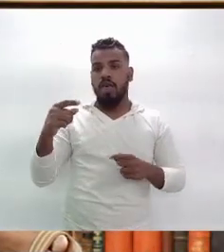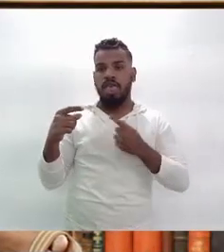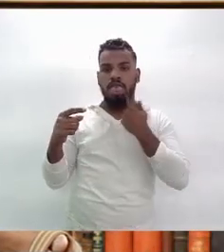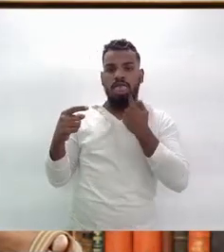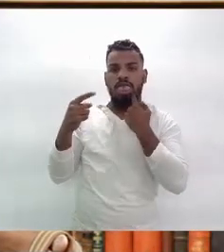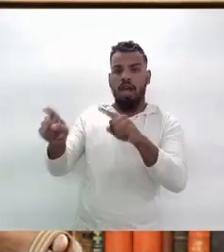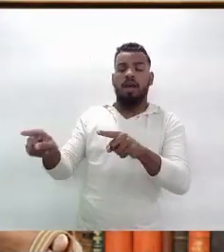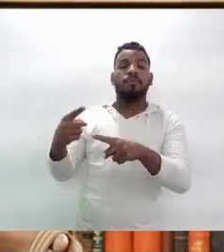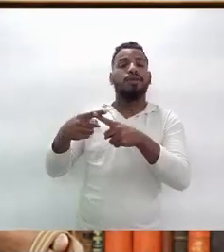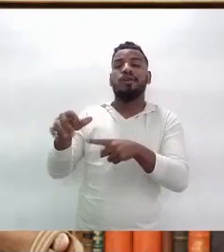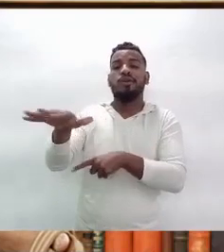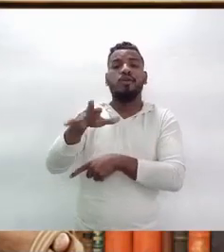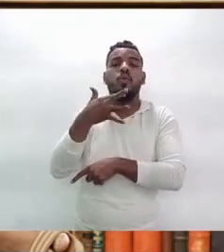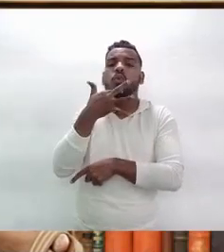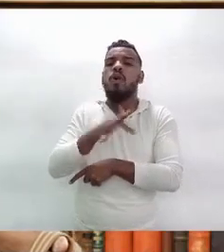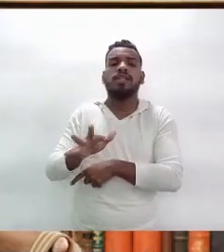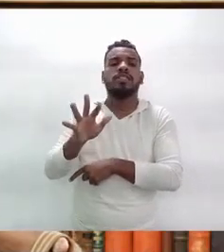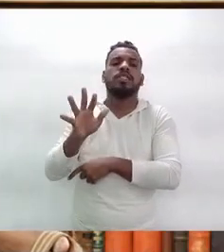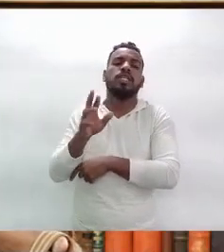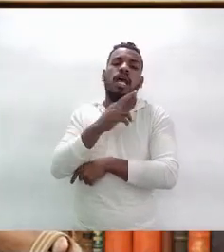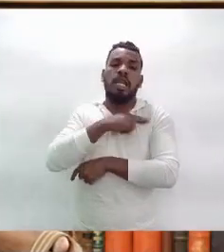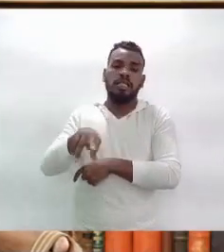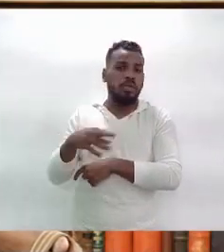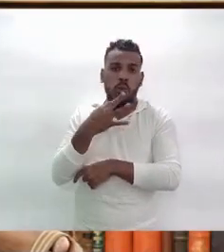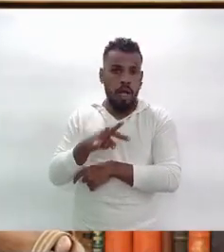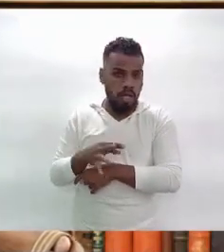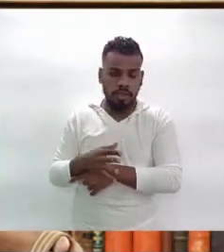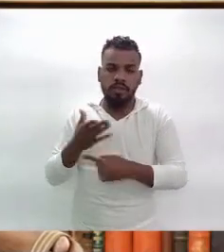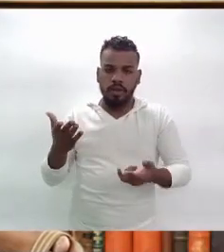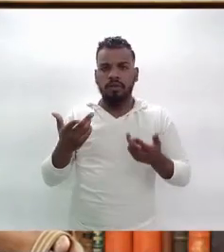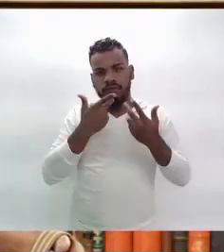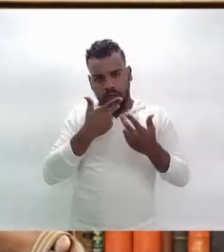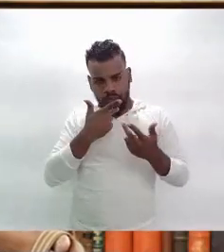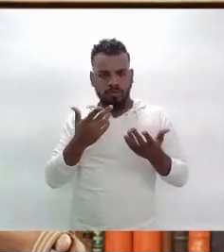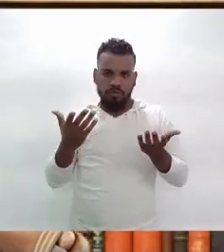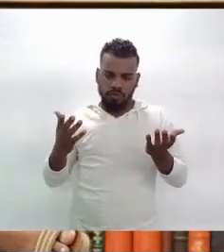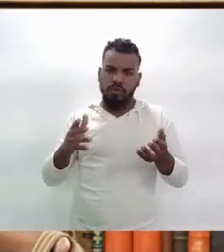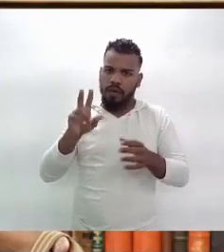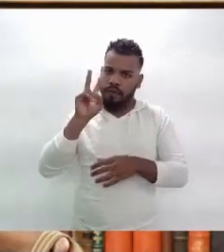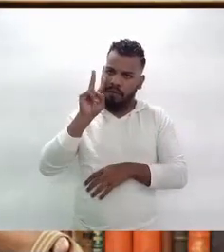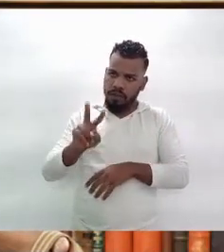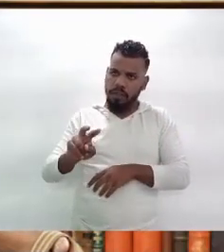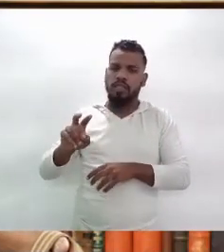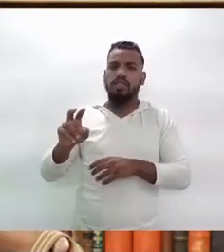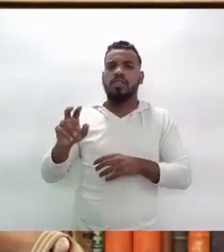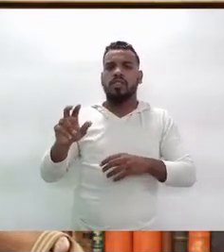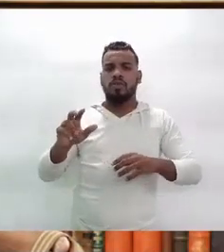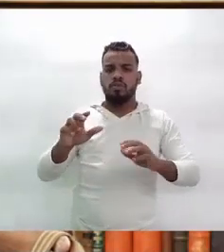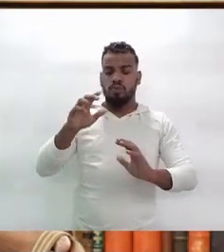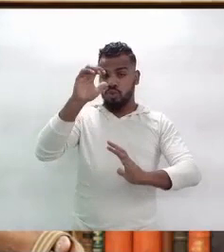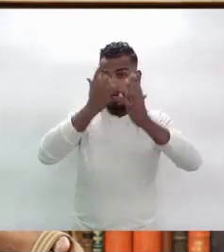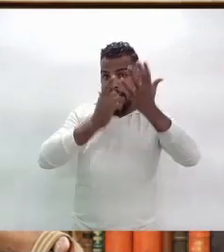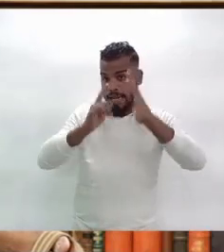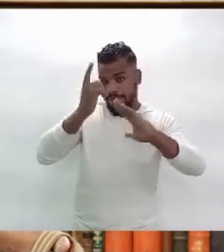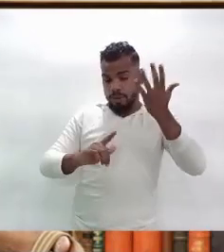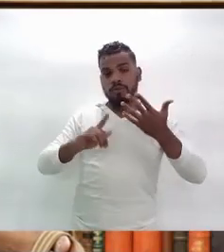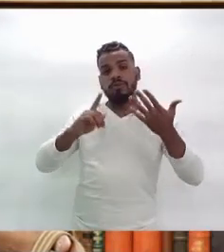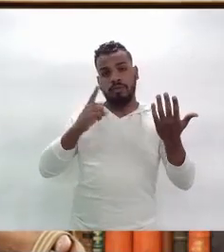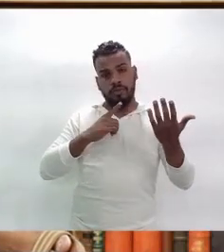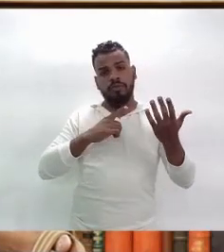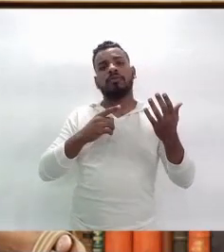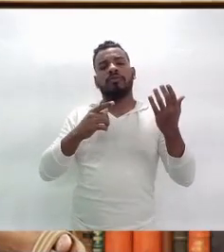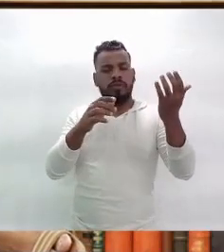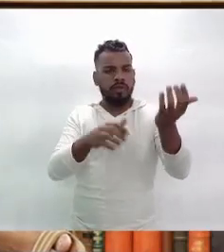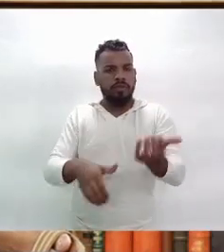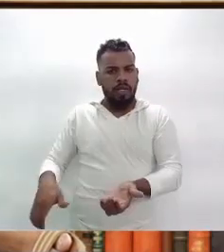não conhecem a questão da religião, né? Inclusive, eu acho que eu vou falar algo que eu vi na questão do carnaval, que existem até